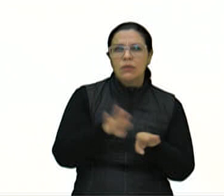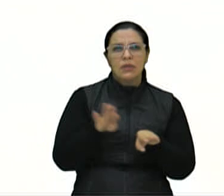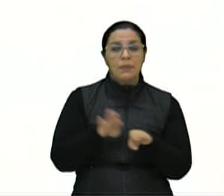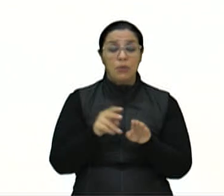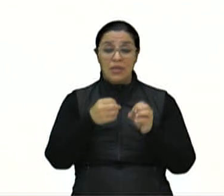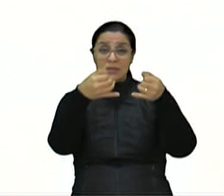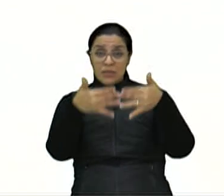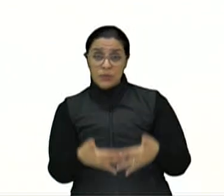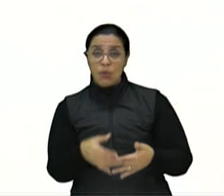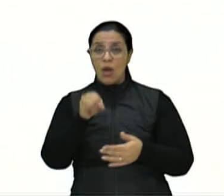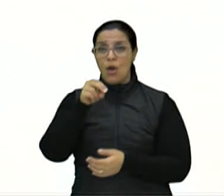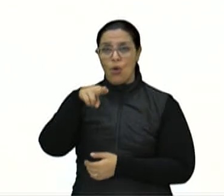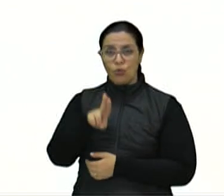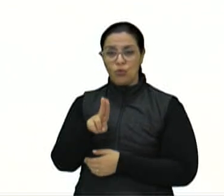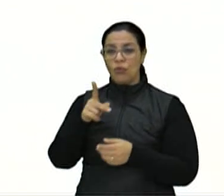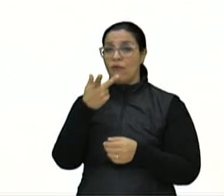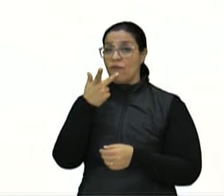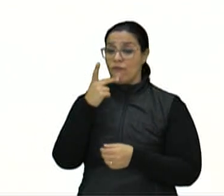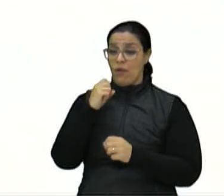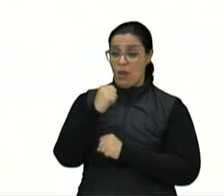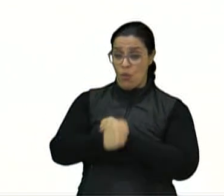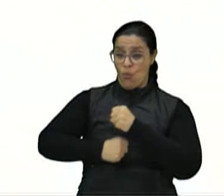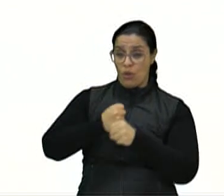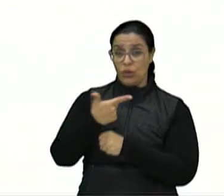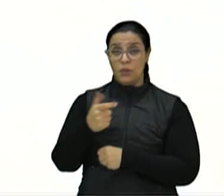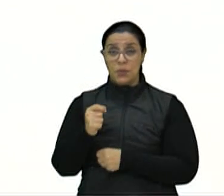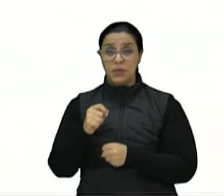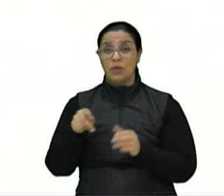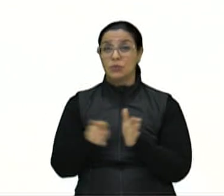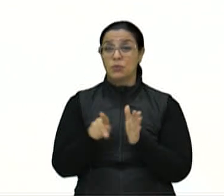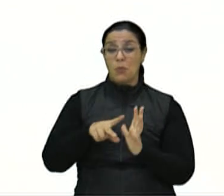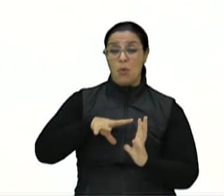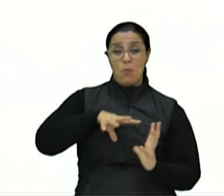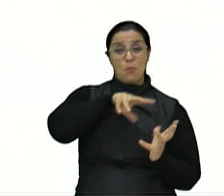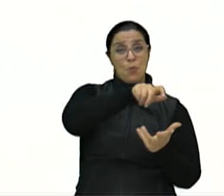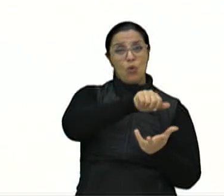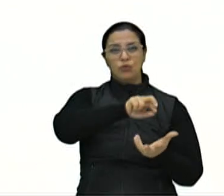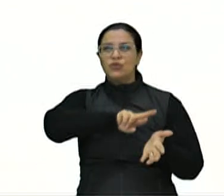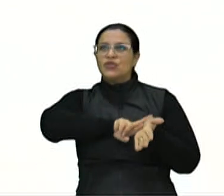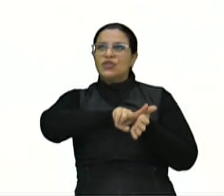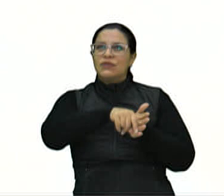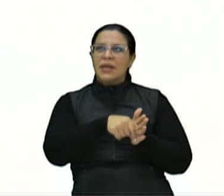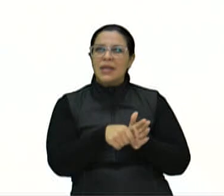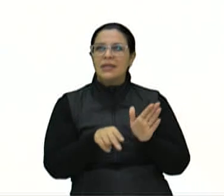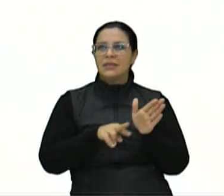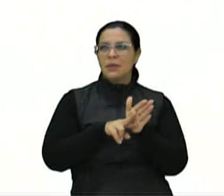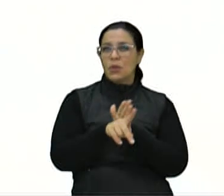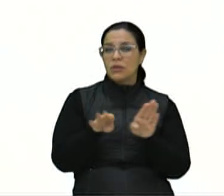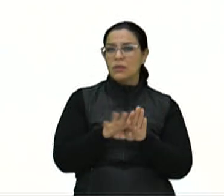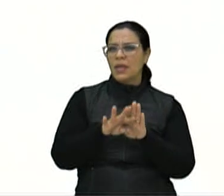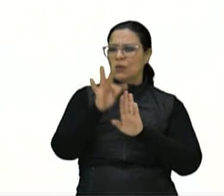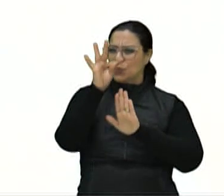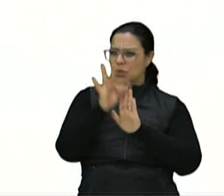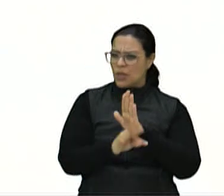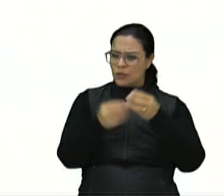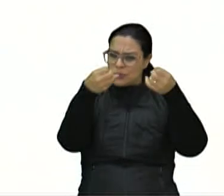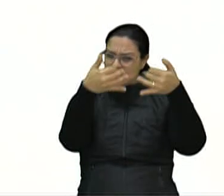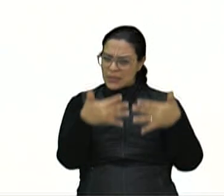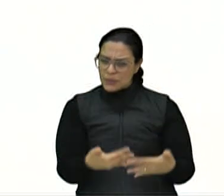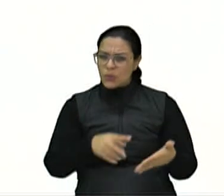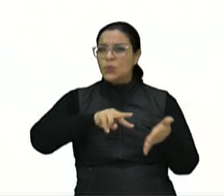da ONU, que é o Ano Internacional da Biodiversidade, por favor, elabore um texto que explique